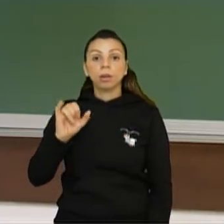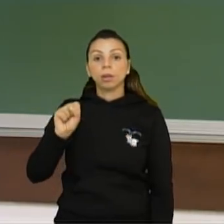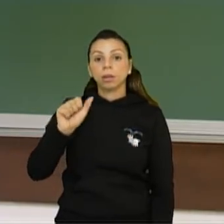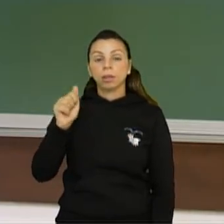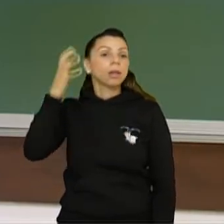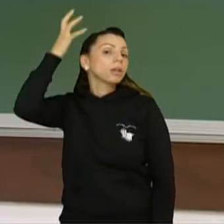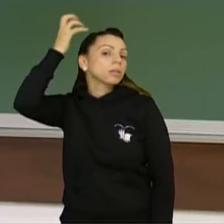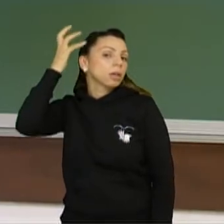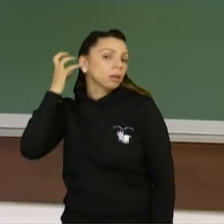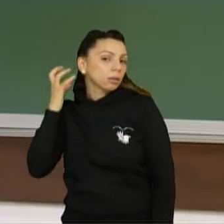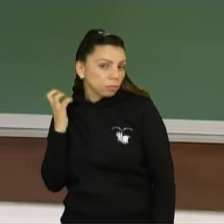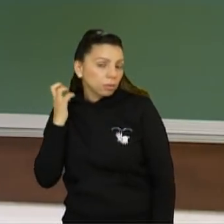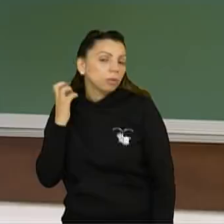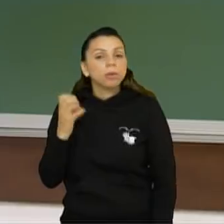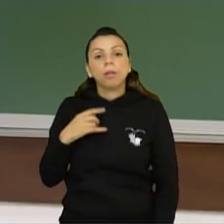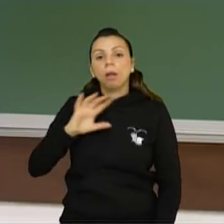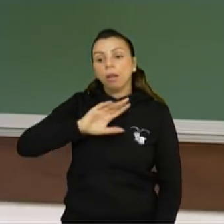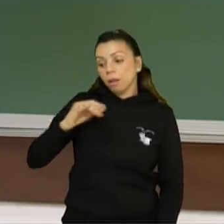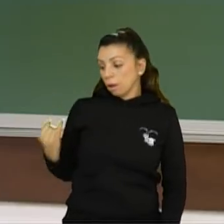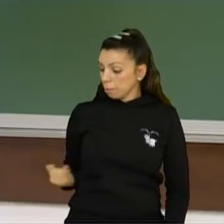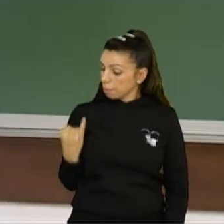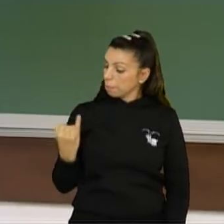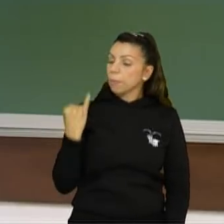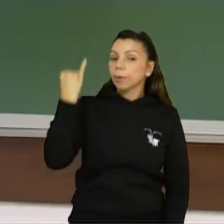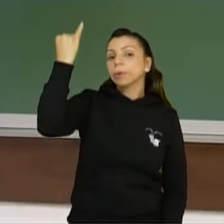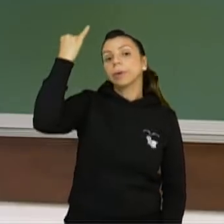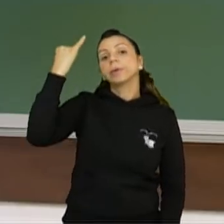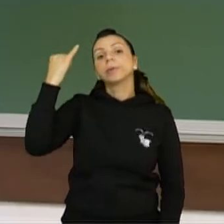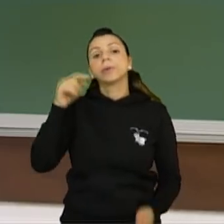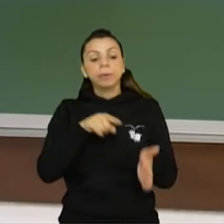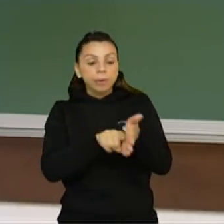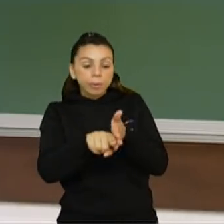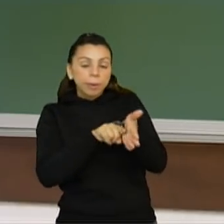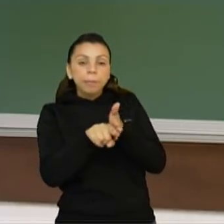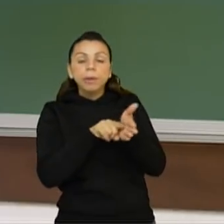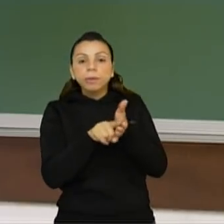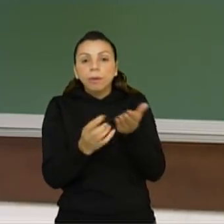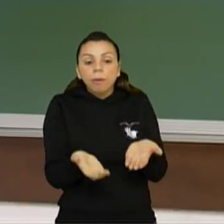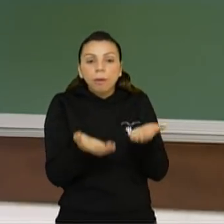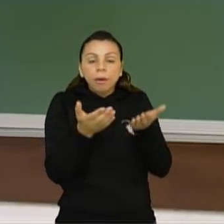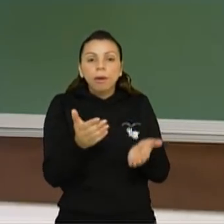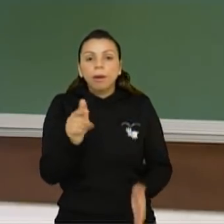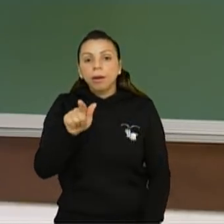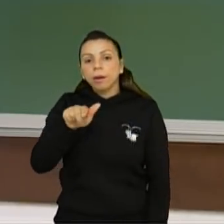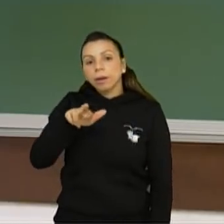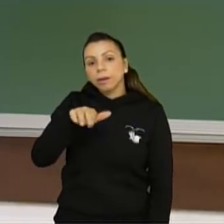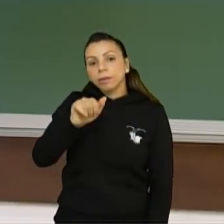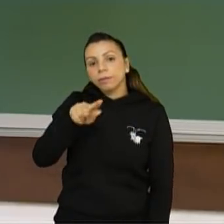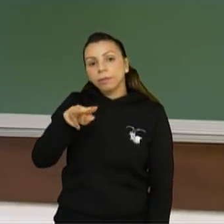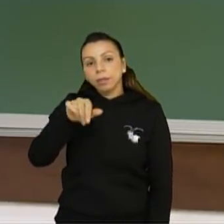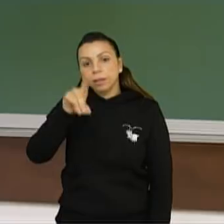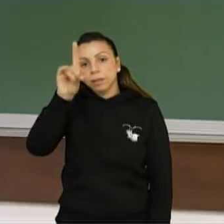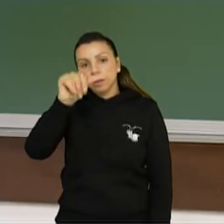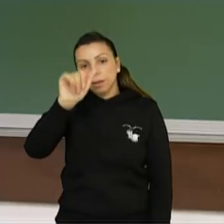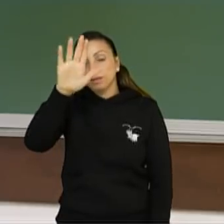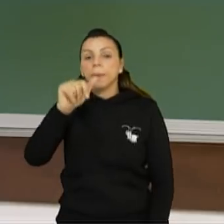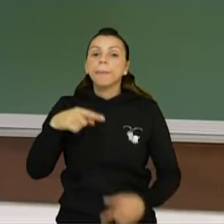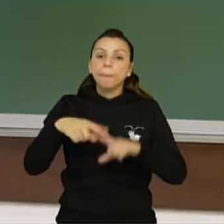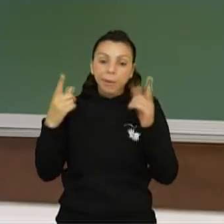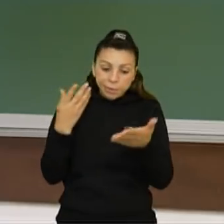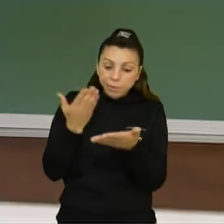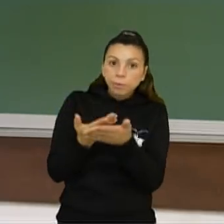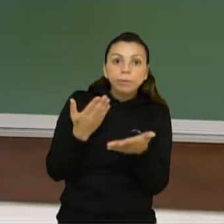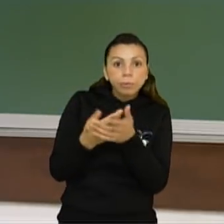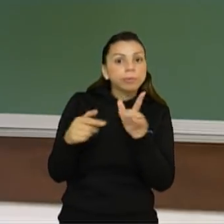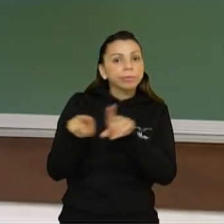só importante para a questão da pesquisa da gravidade, tá? Que é o que é mais conhecido, mas também com respeito ao estudo da